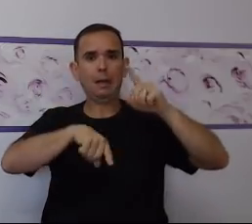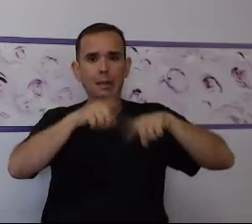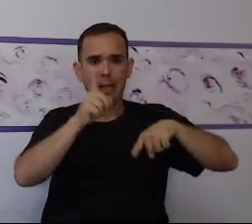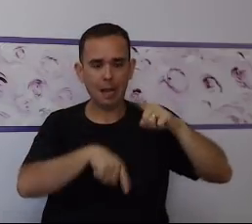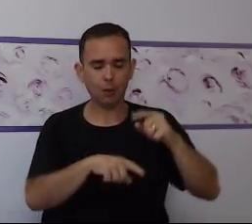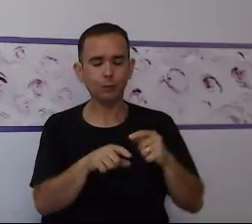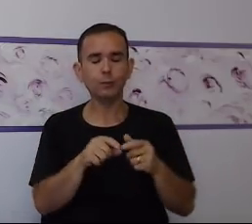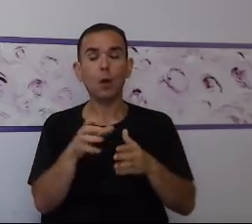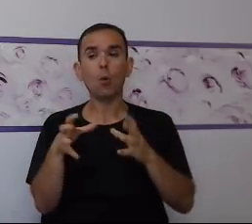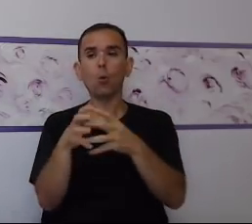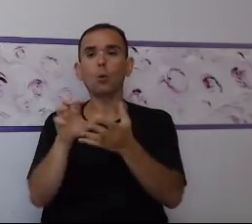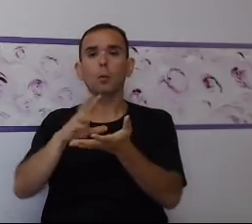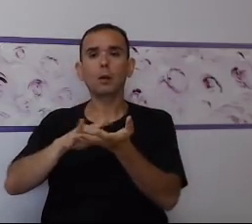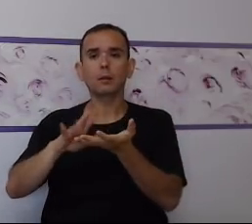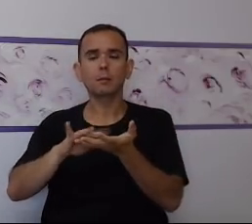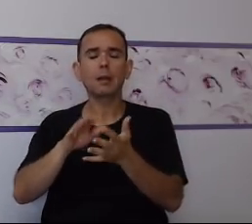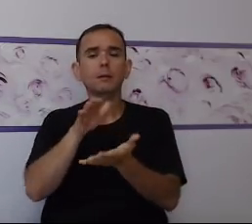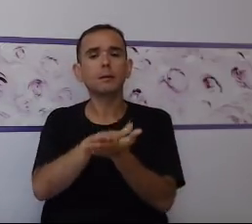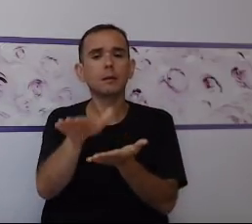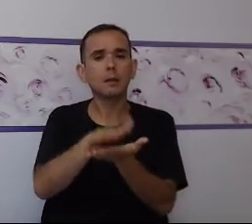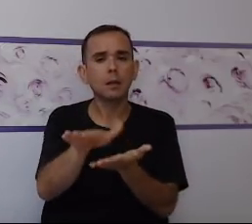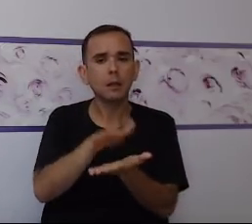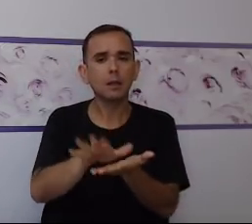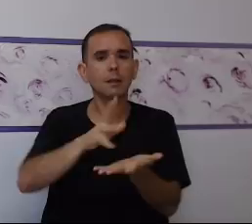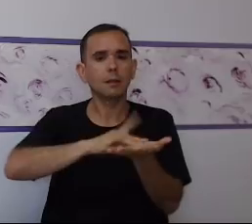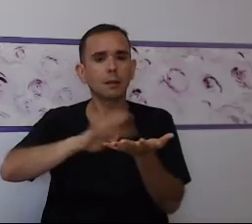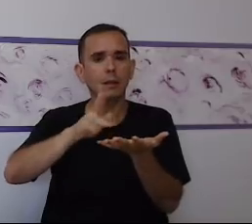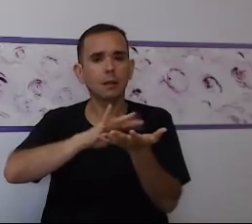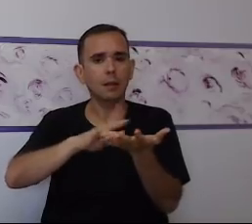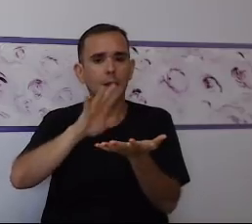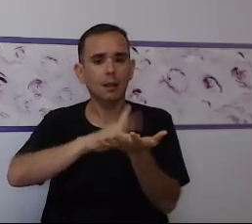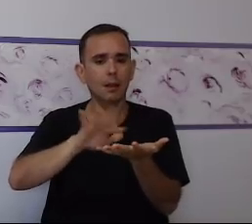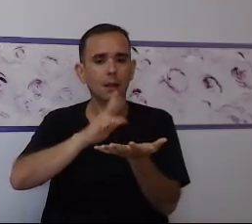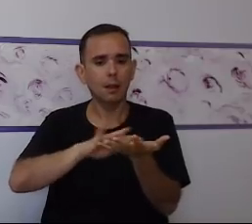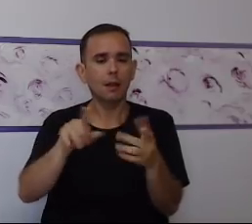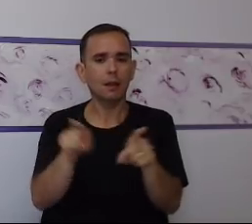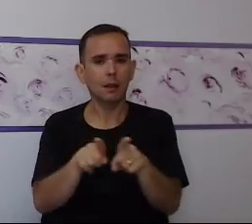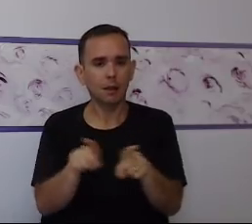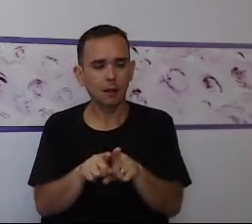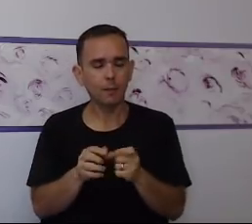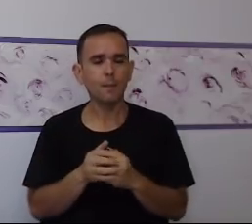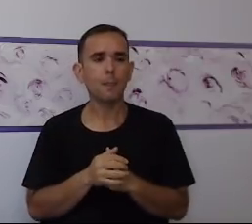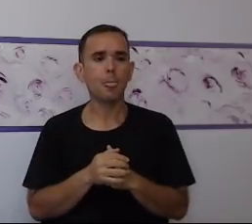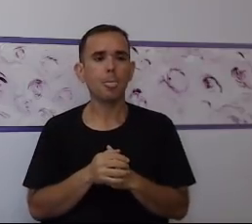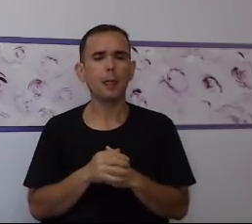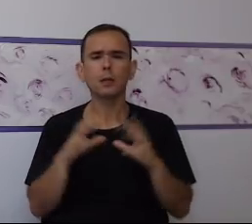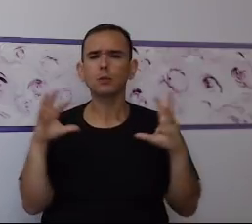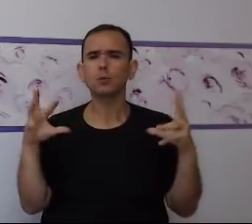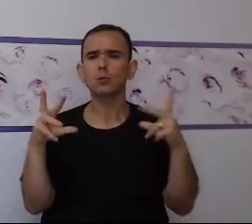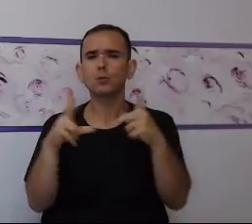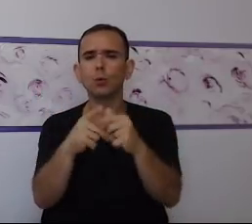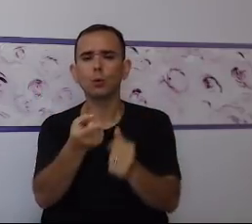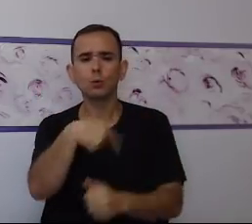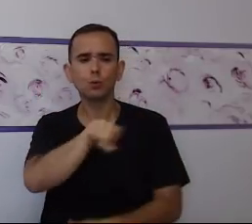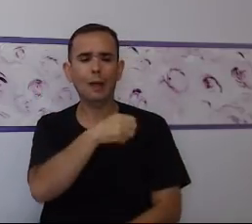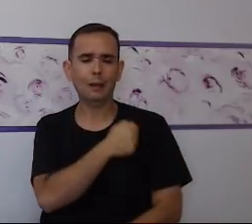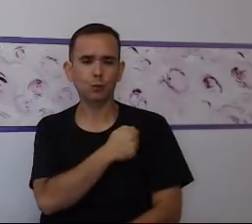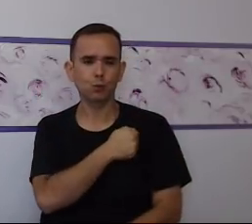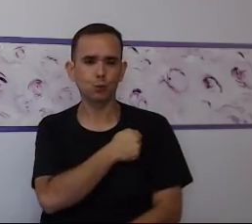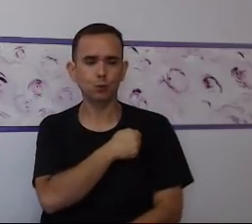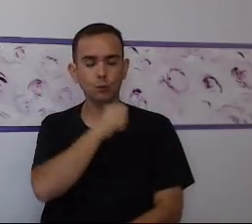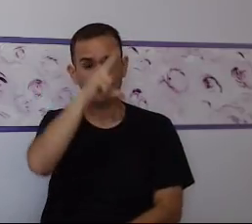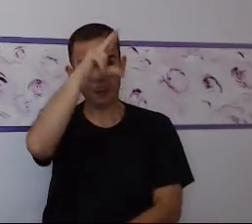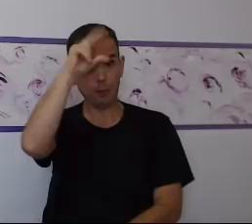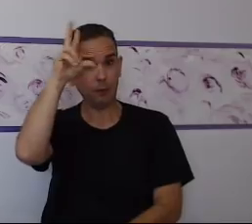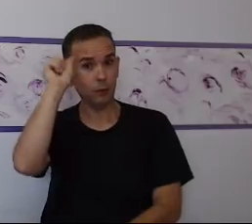do Braille imprimiu em Braille, né, fez a impressão em Braille. Então, todos os nossos alunos com deficiência da rede